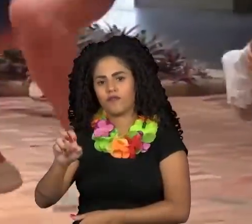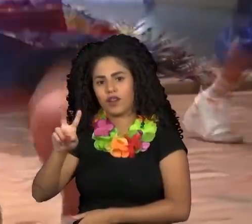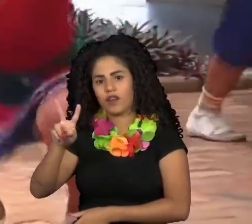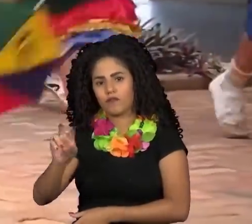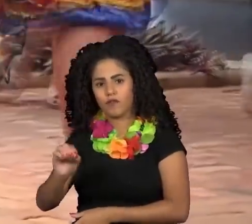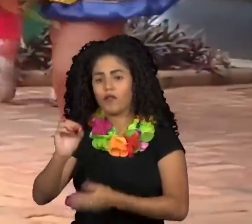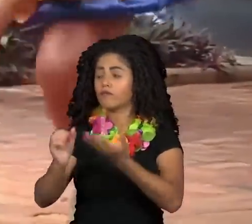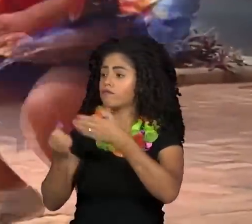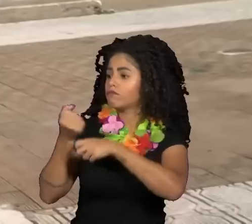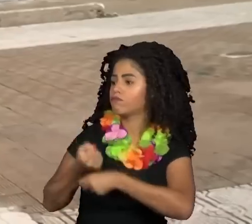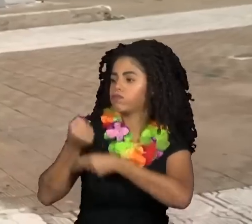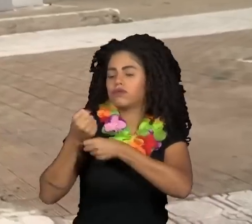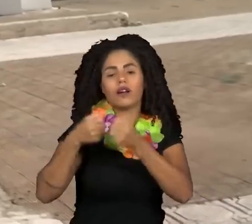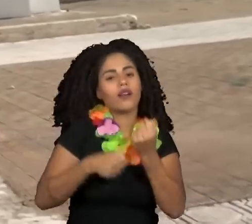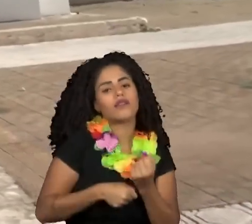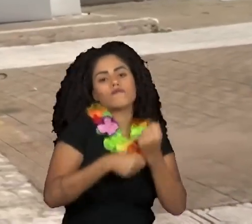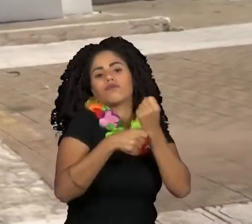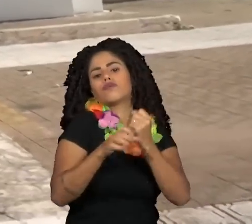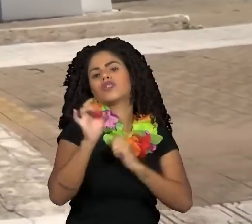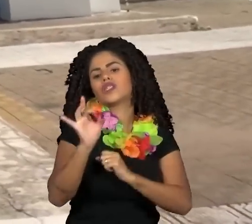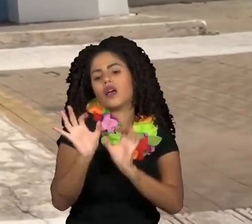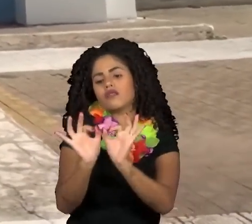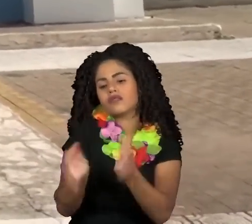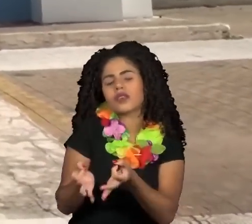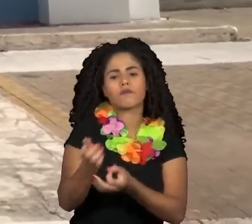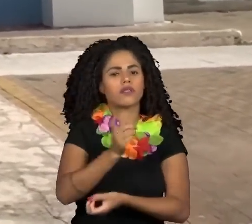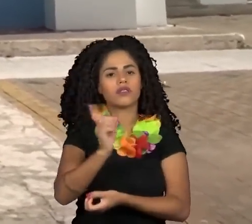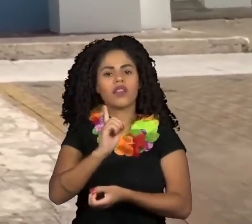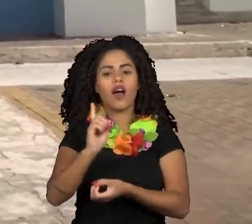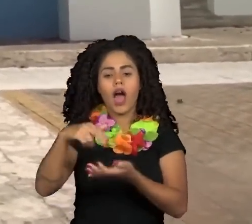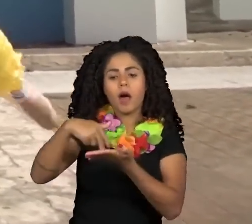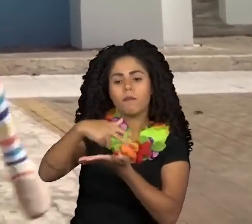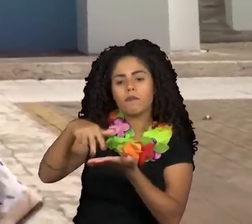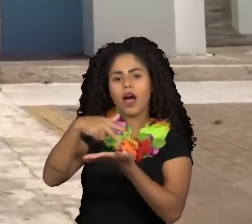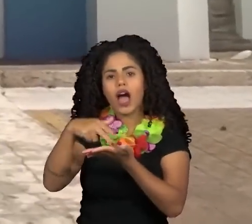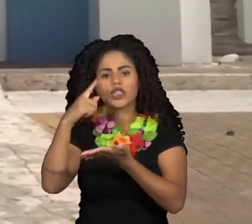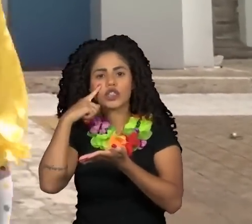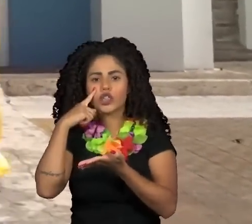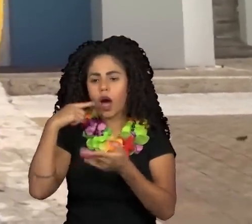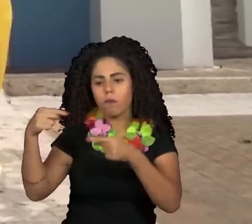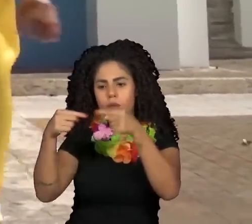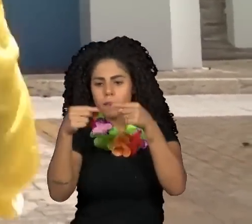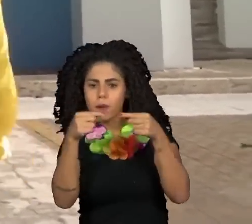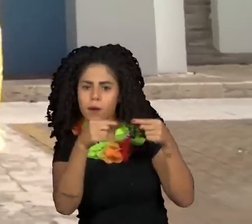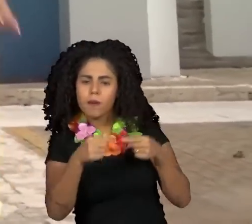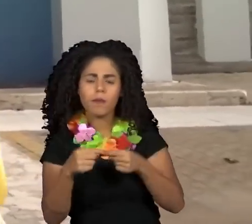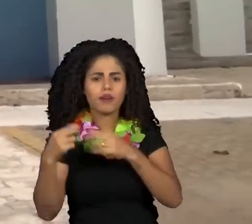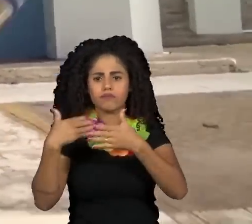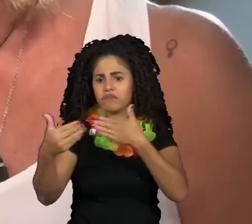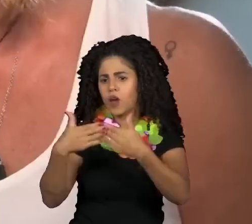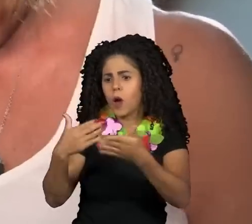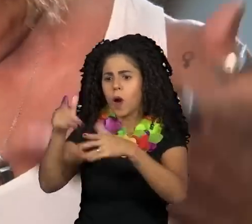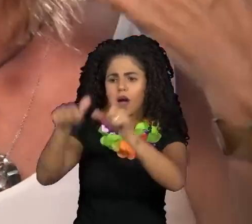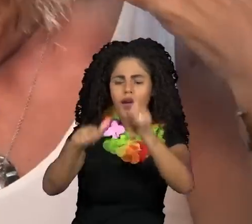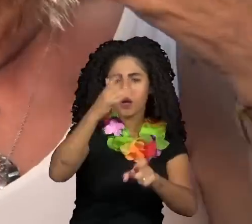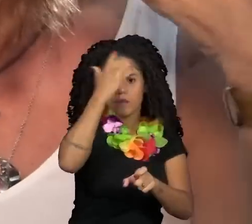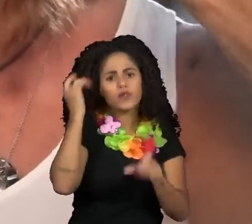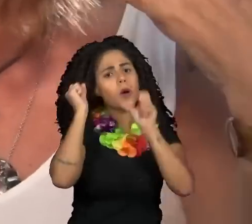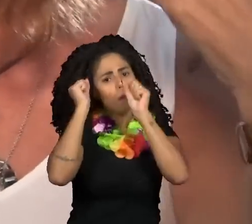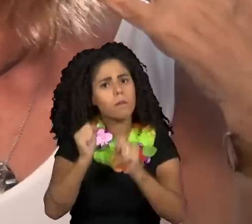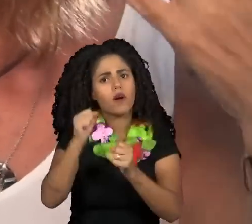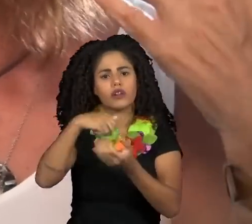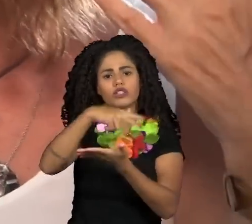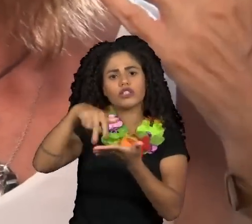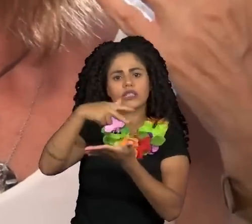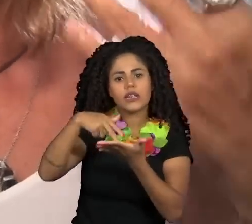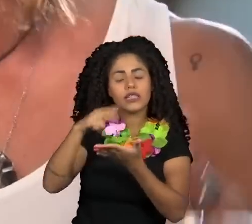aquele aprendizado apenas de quem faz passos acrobáticos, mas para qualquer pessoa na rua que ouça uma